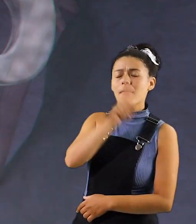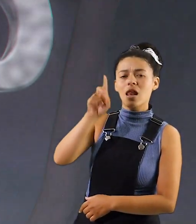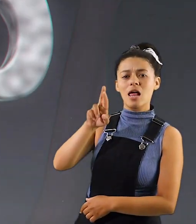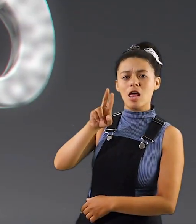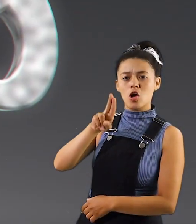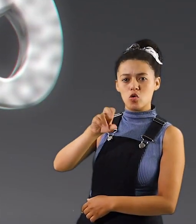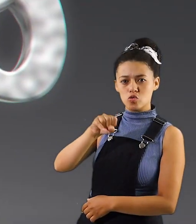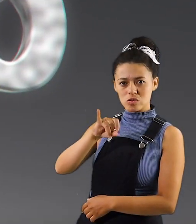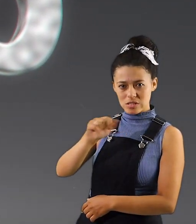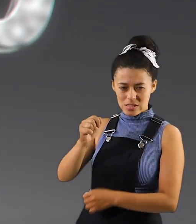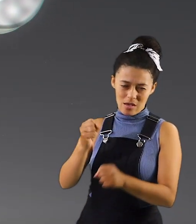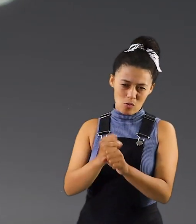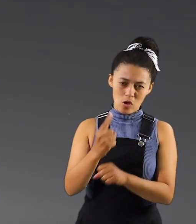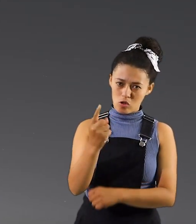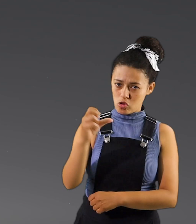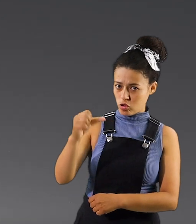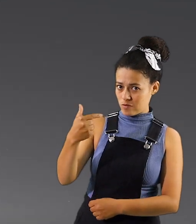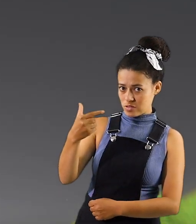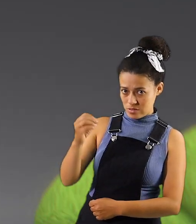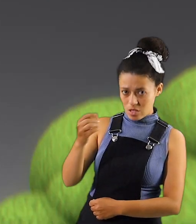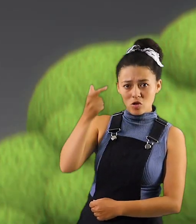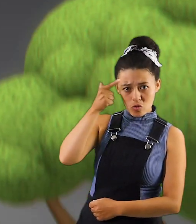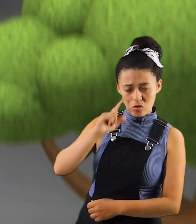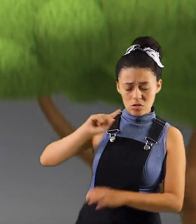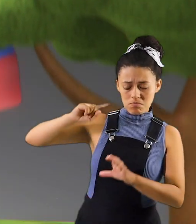foi no ano de 1970,